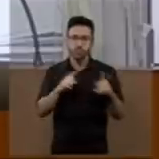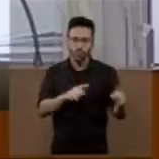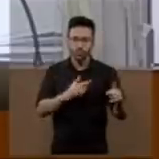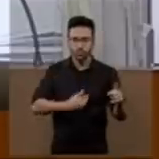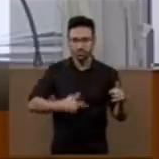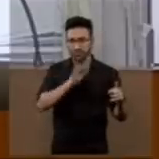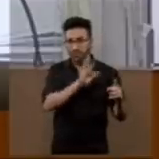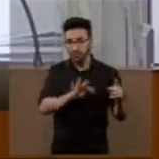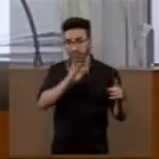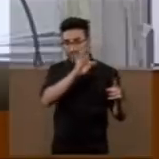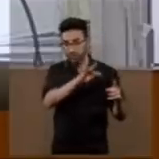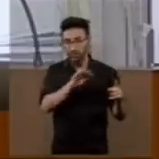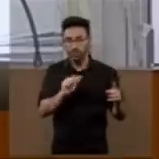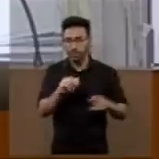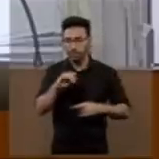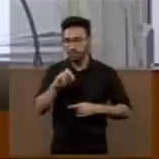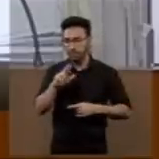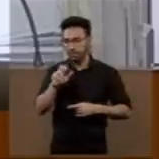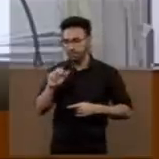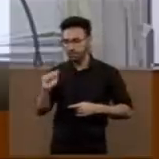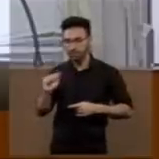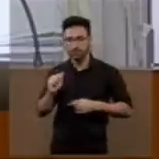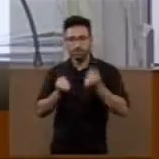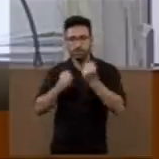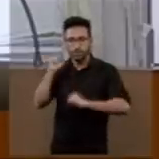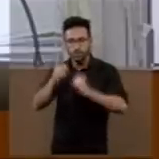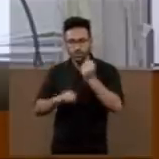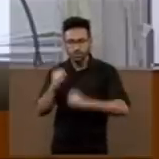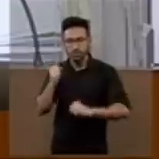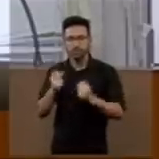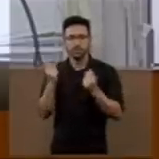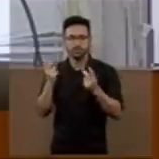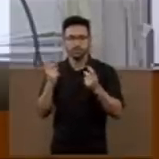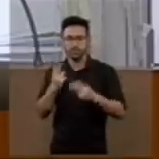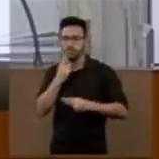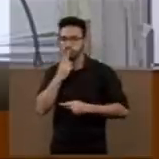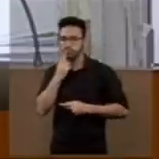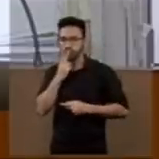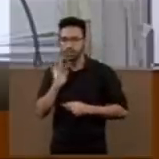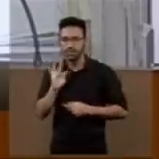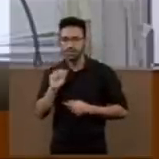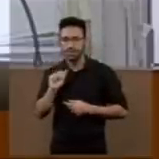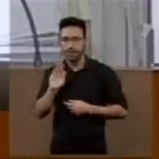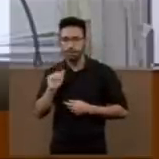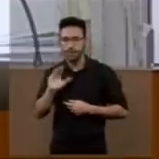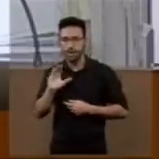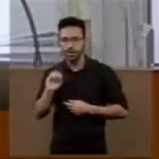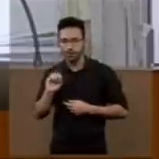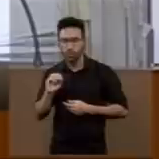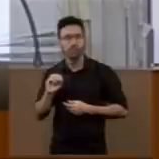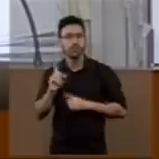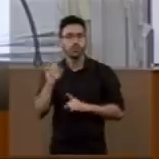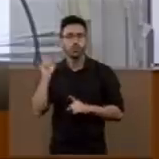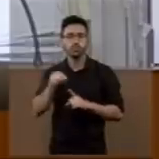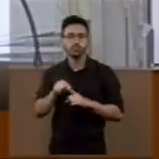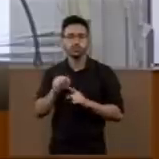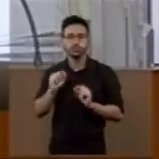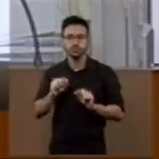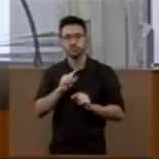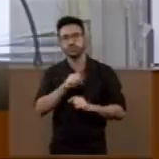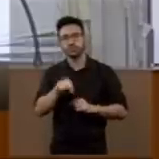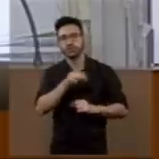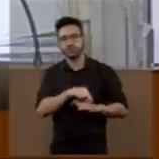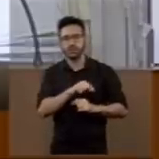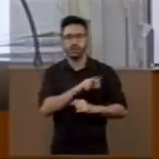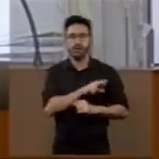União por América Virgem Indústria e Comércio, Importação e Exportação de Tabacos Limitada, com a finalidade de atribuir efeito suspensivo